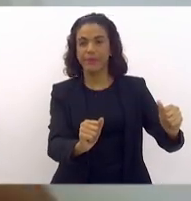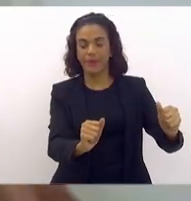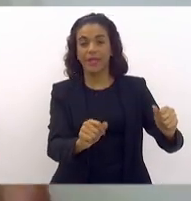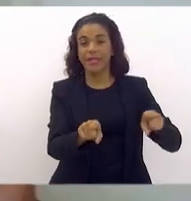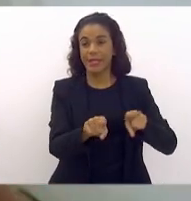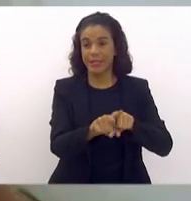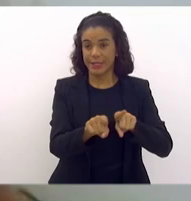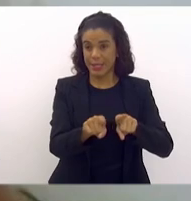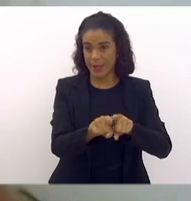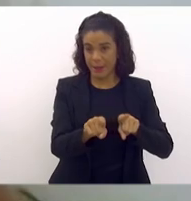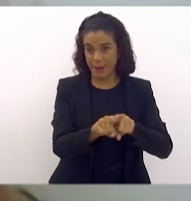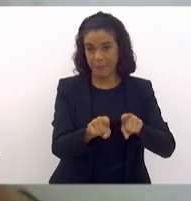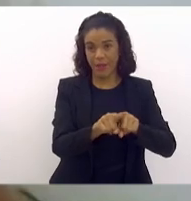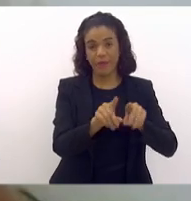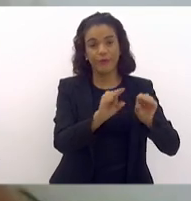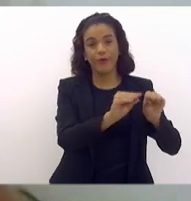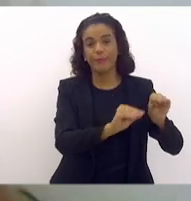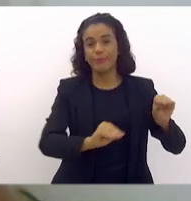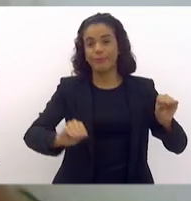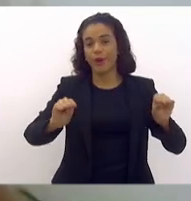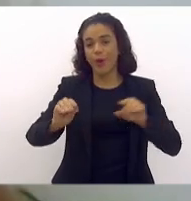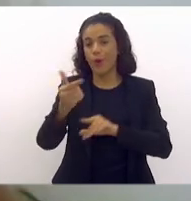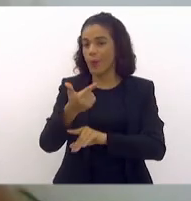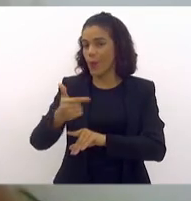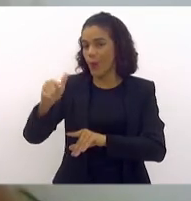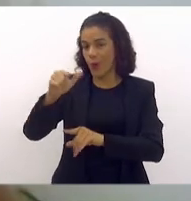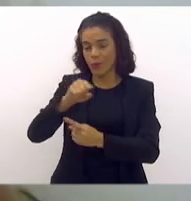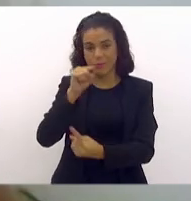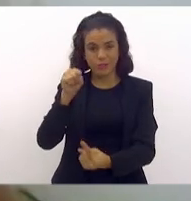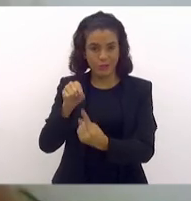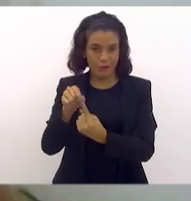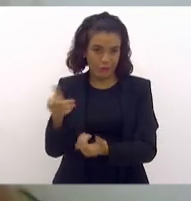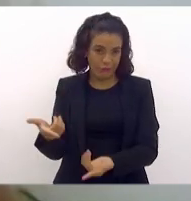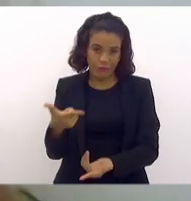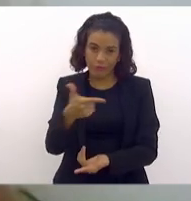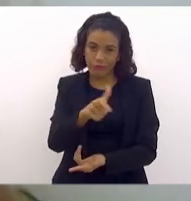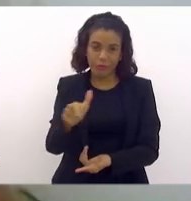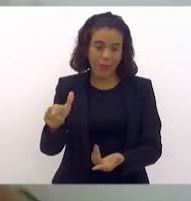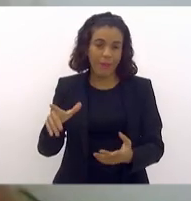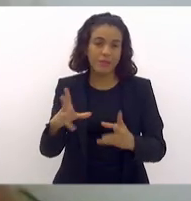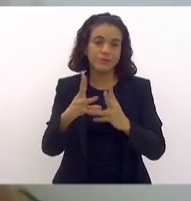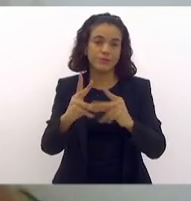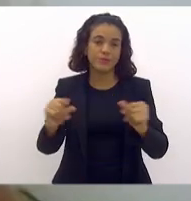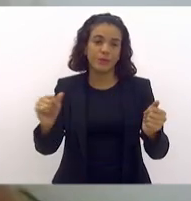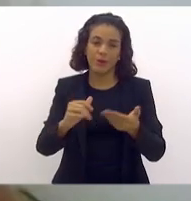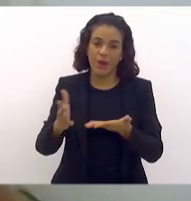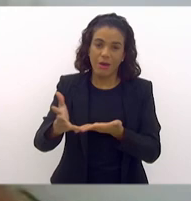inclusive, cooptado para outros fins. Ele já não tem dados que sejam